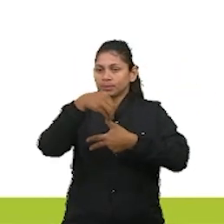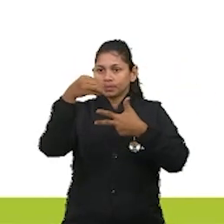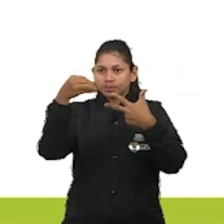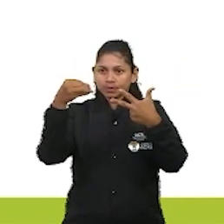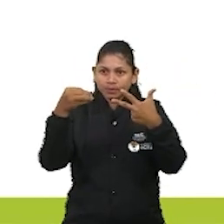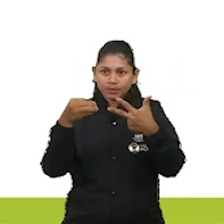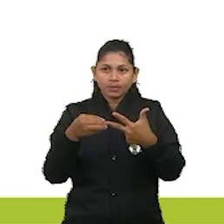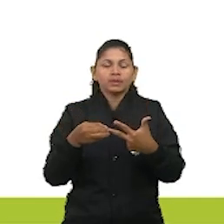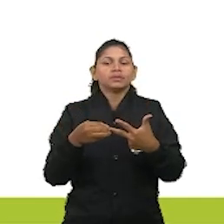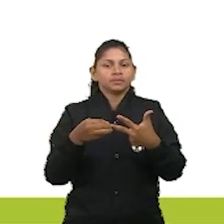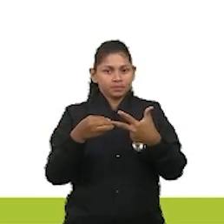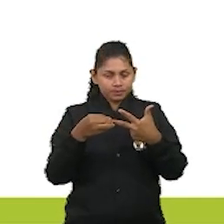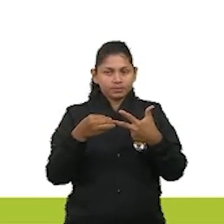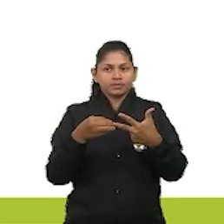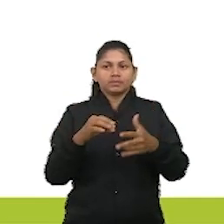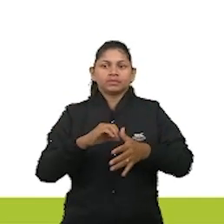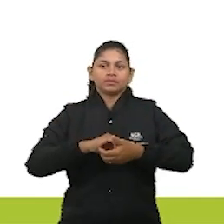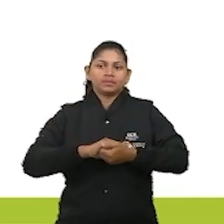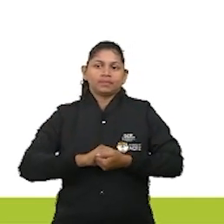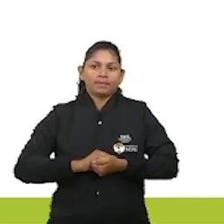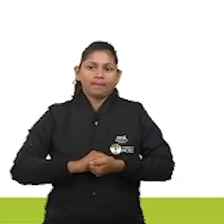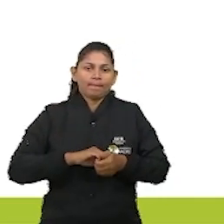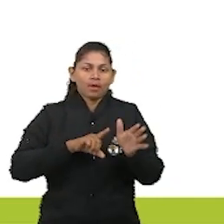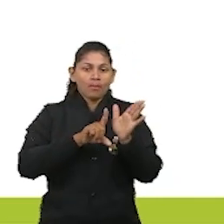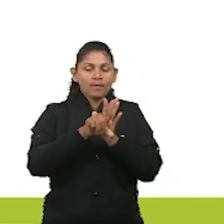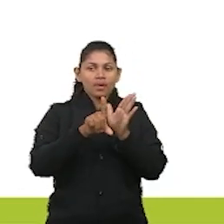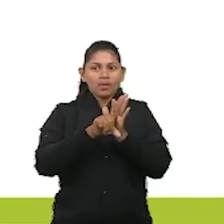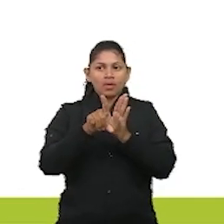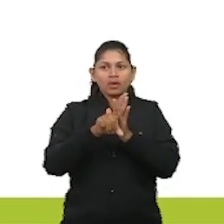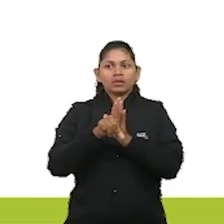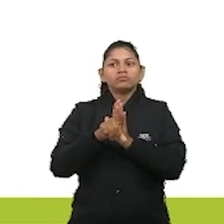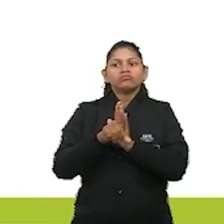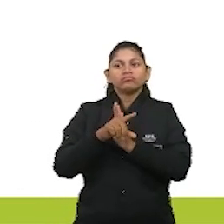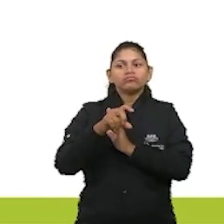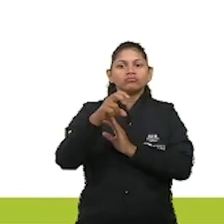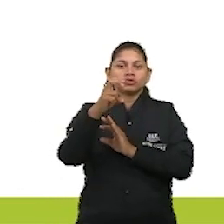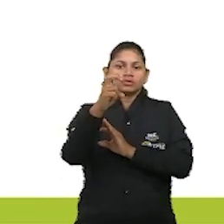2016. Ciências da Natureza, Física, questão 51.